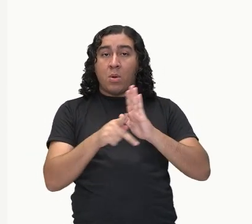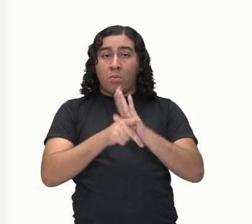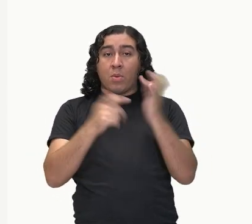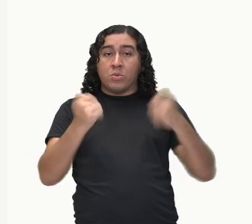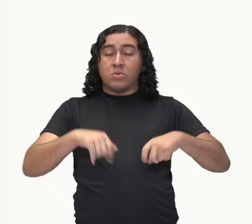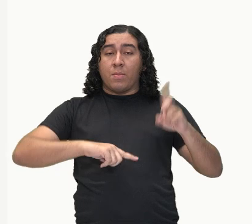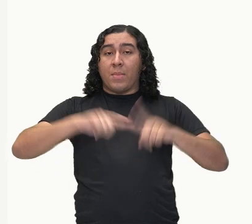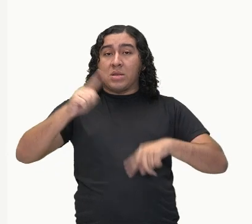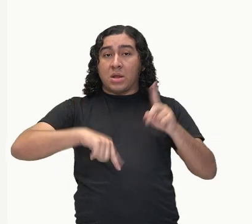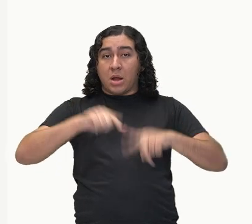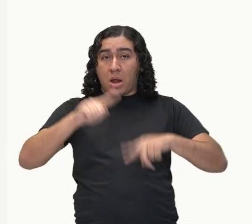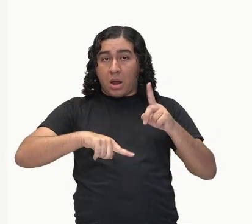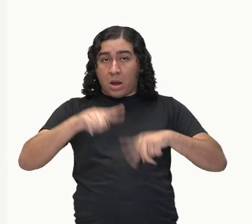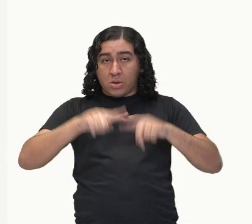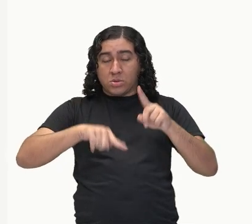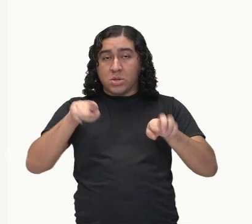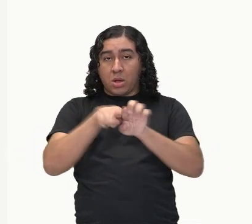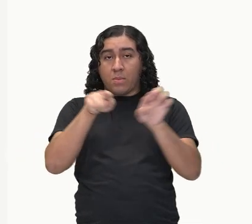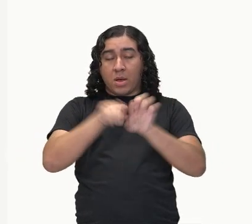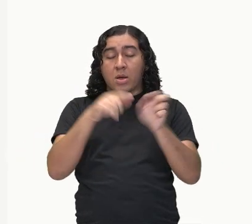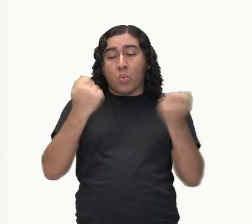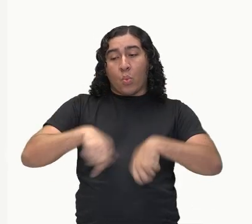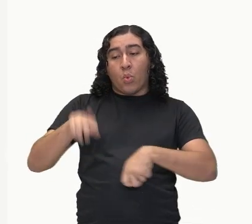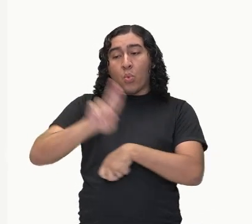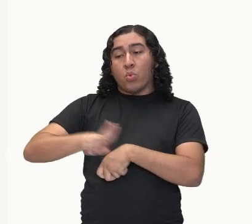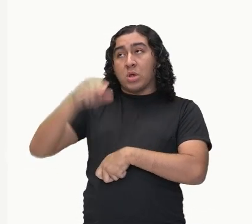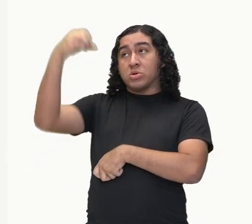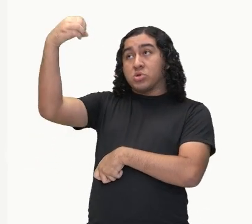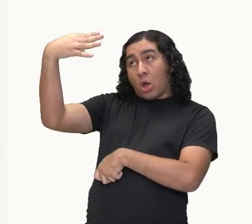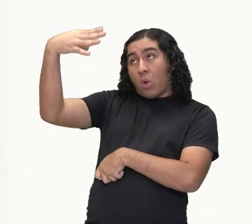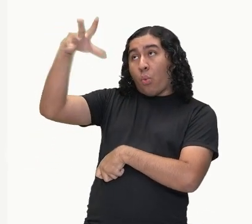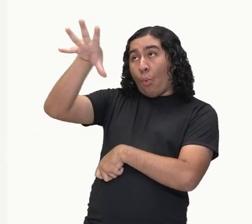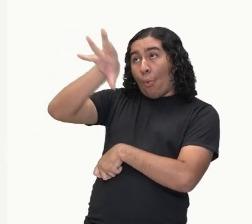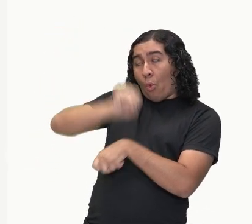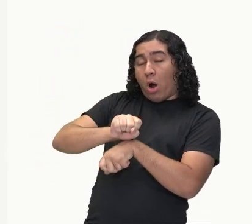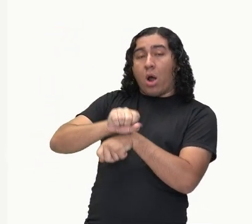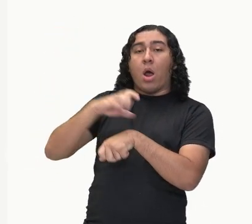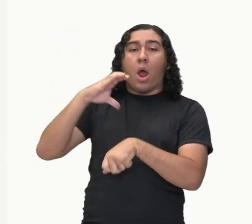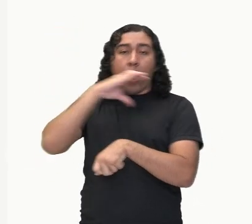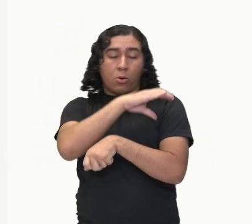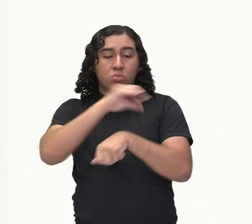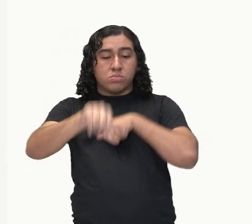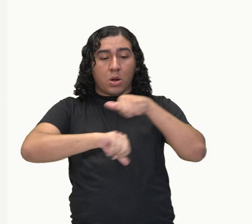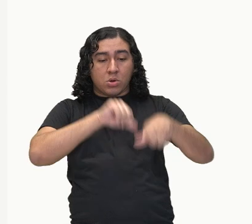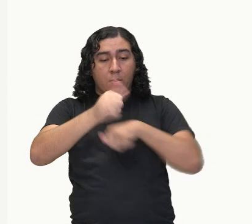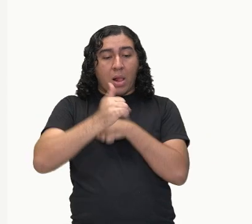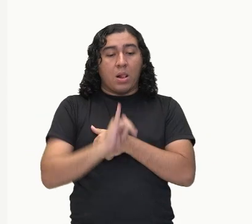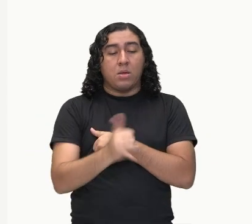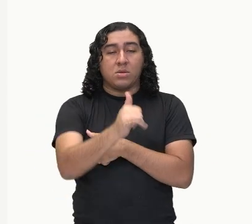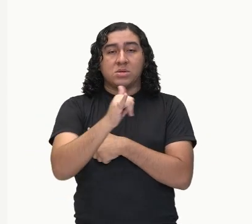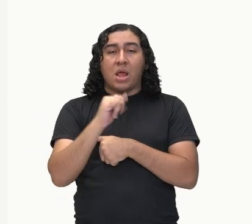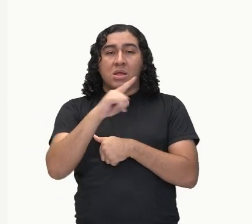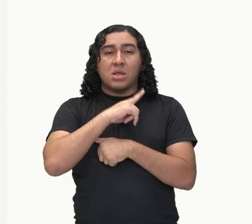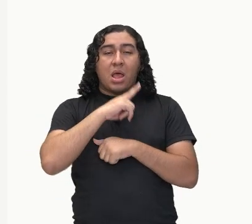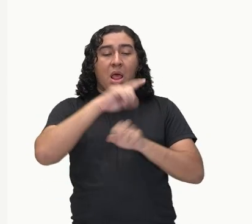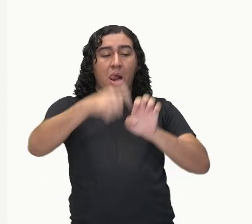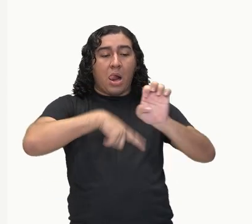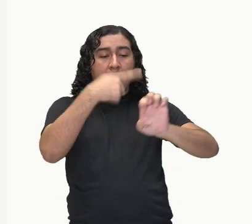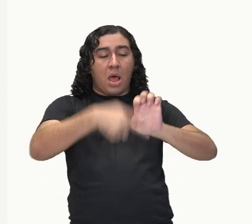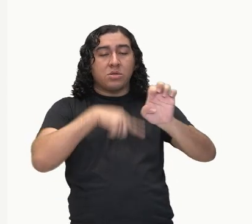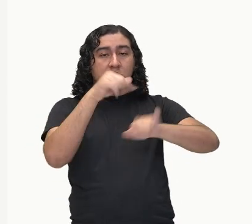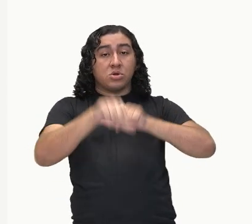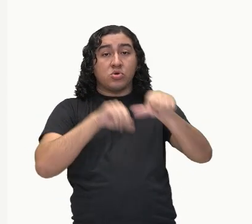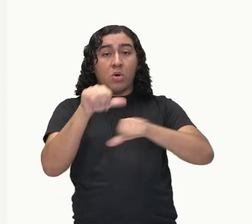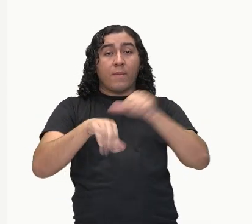materiais semicondutores. Então, quando a luz solar incide sobre as células, os elétrons são liberados, criando um